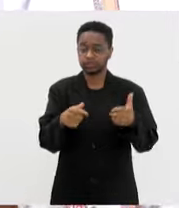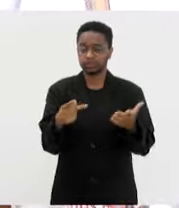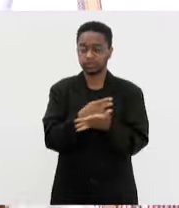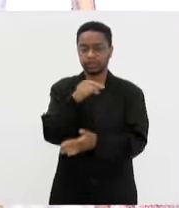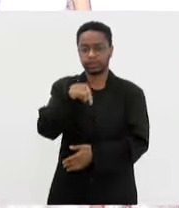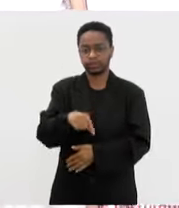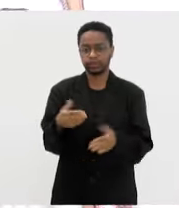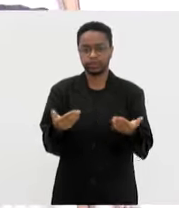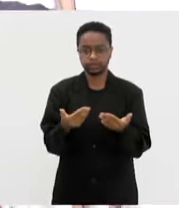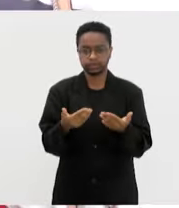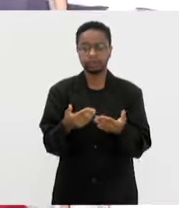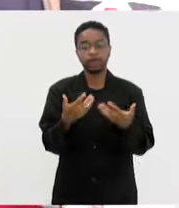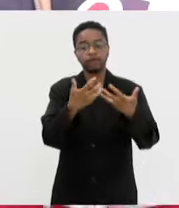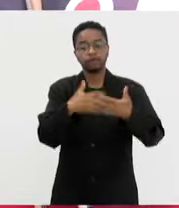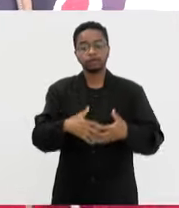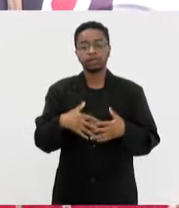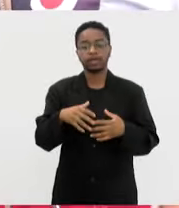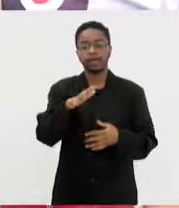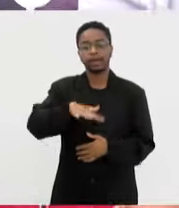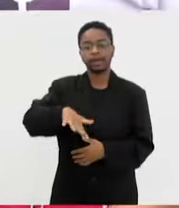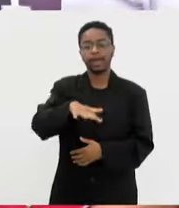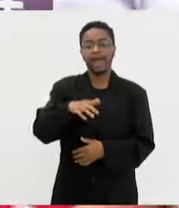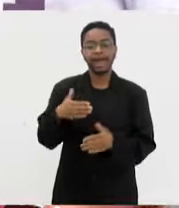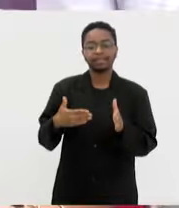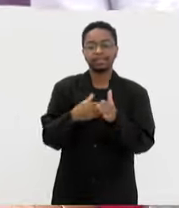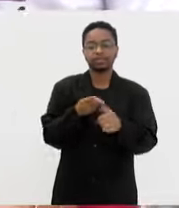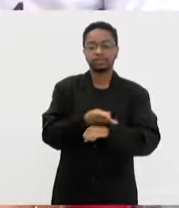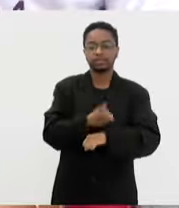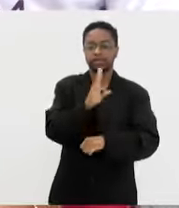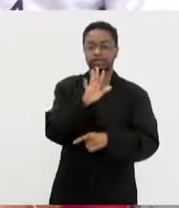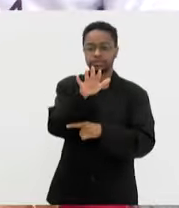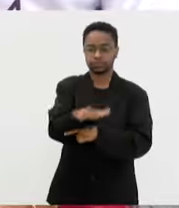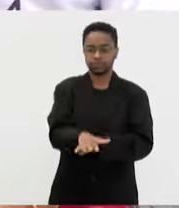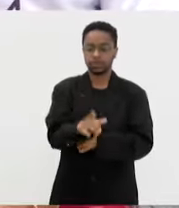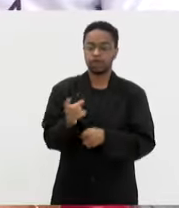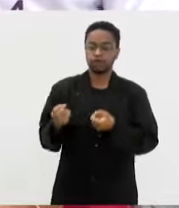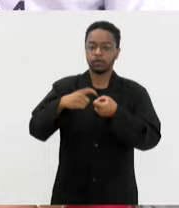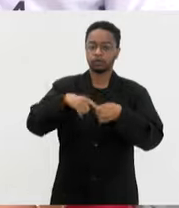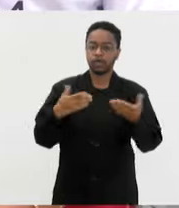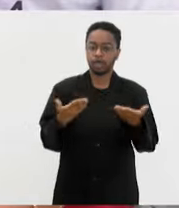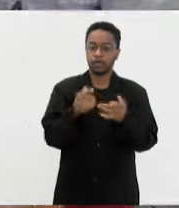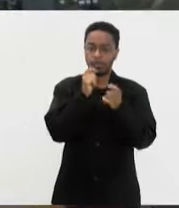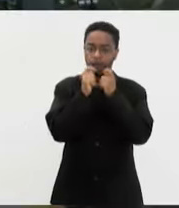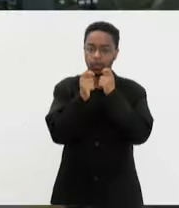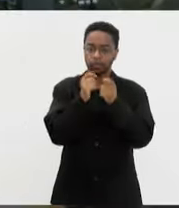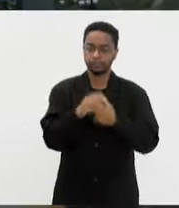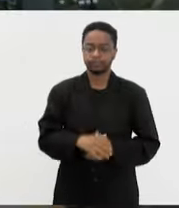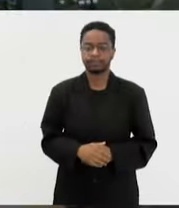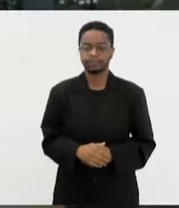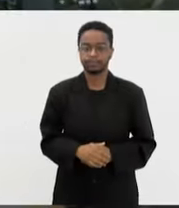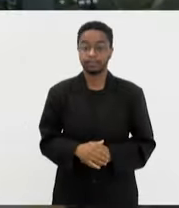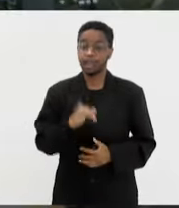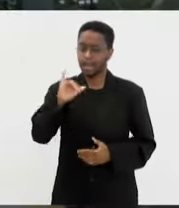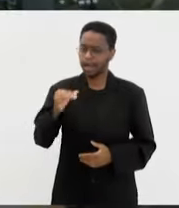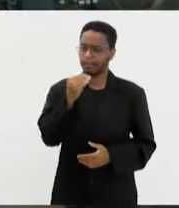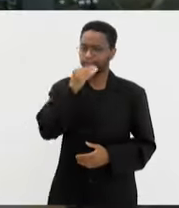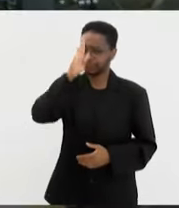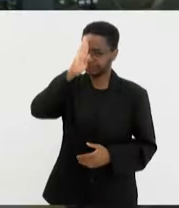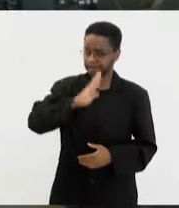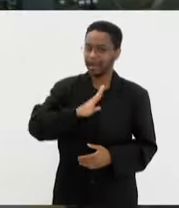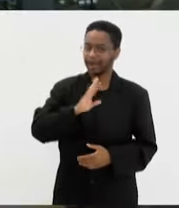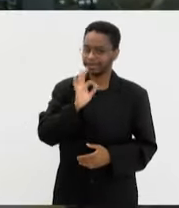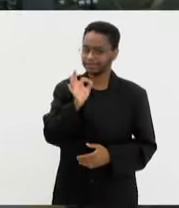aqui e vai funcionar aqui no Largo da Carioca até às 3 horas da tarde. Vicente, voltamos com você no estúdio. Aproveitar que é tudo de graça,